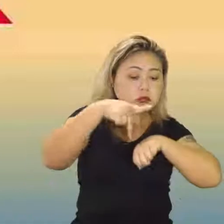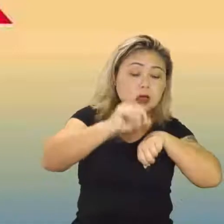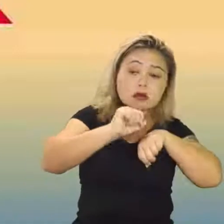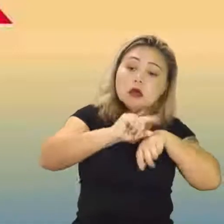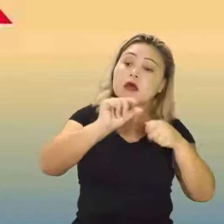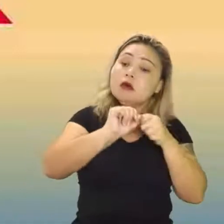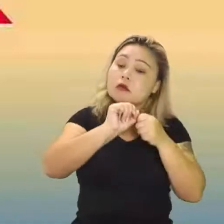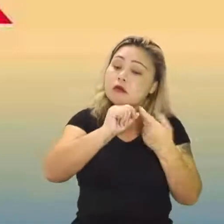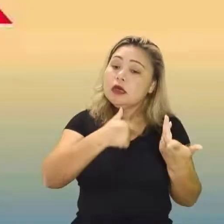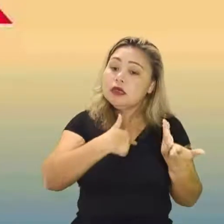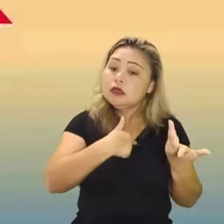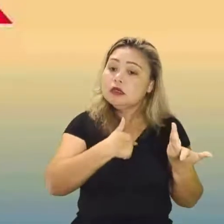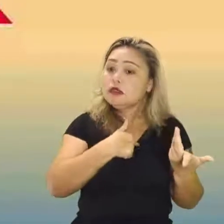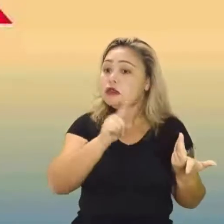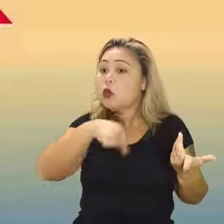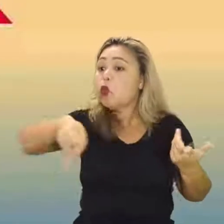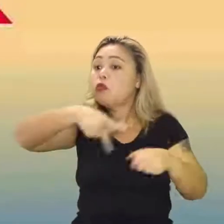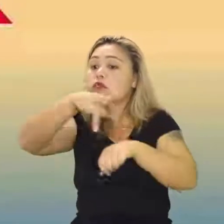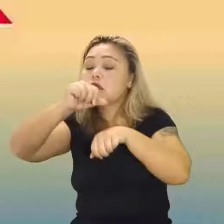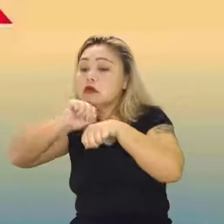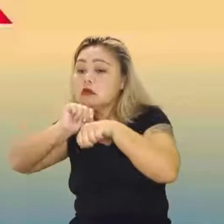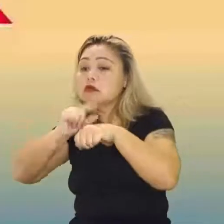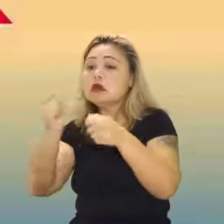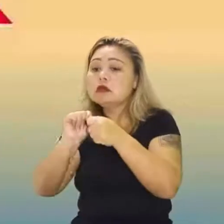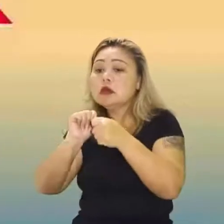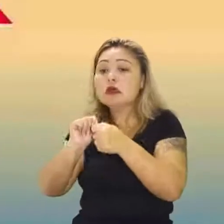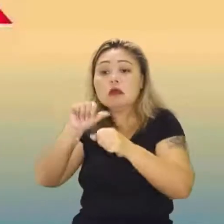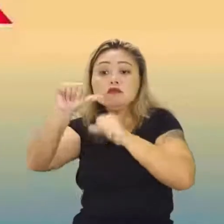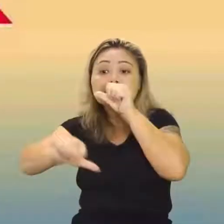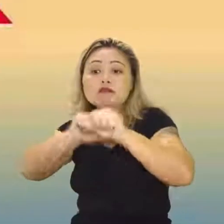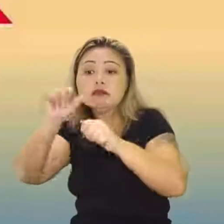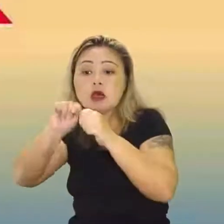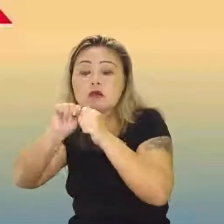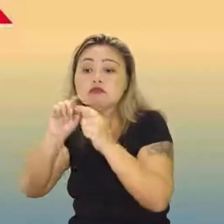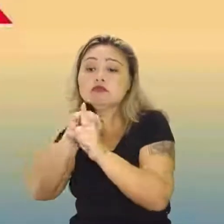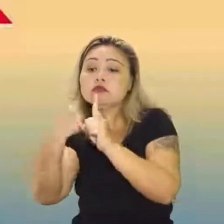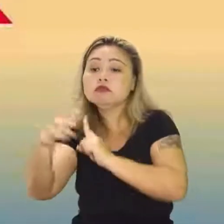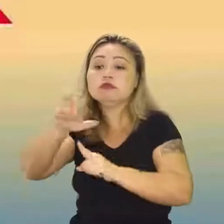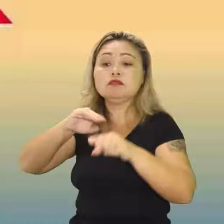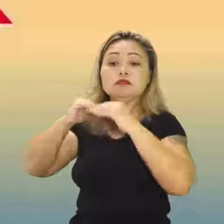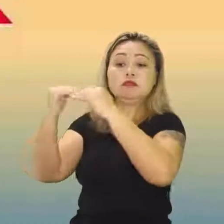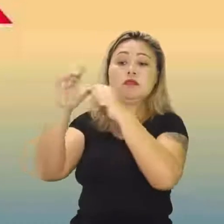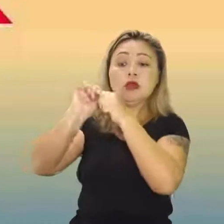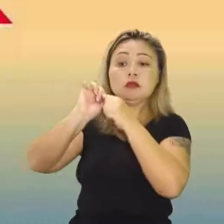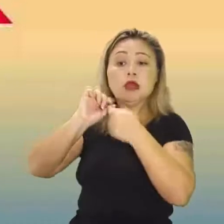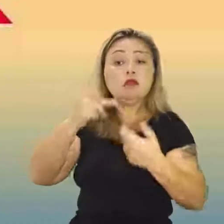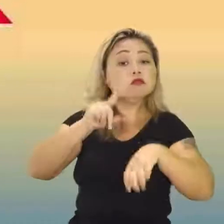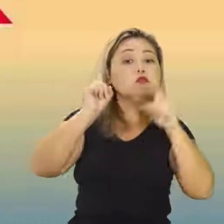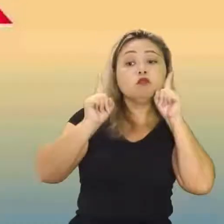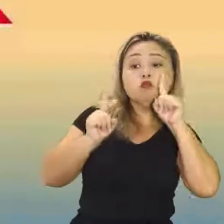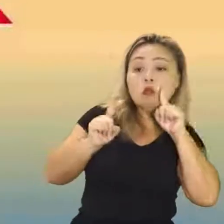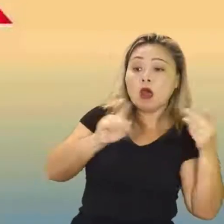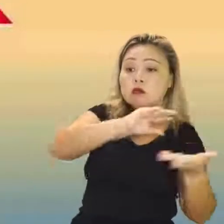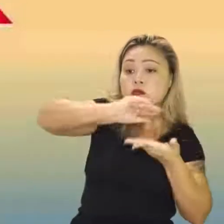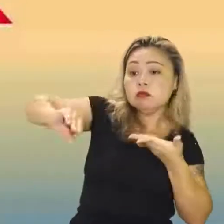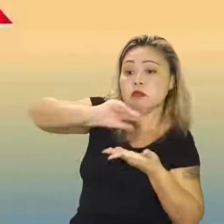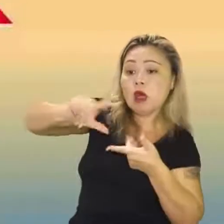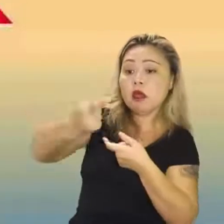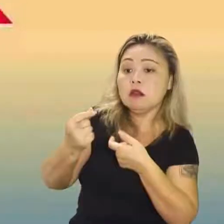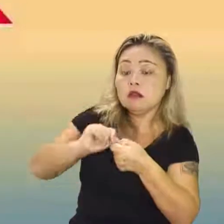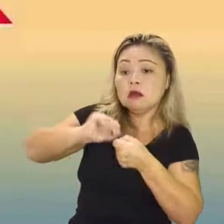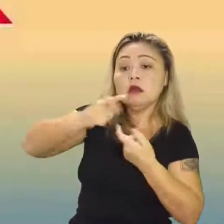que os Estados Unidos invistam dinheiro financeiro nesses países. Nós estamos em plena Guerra